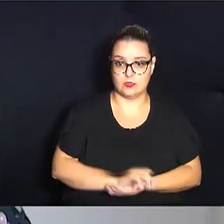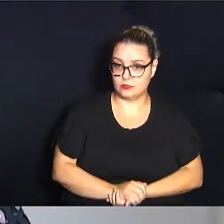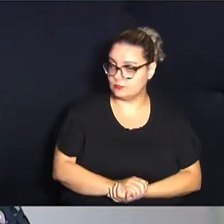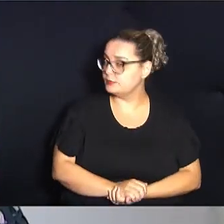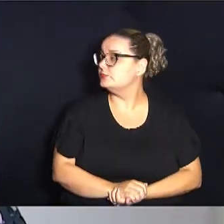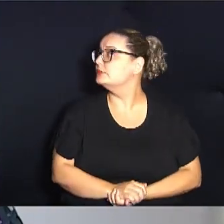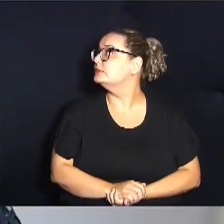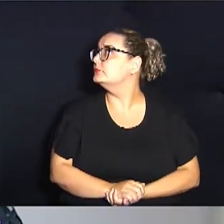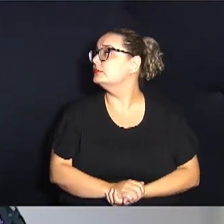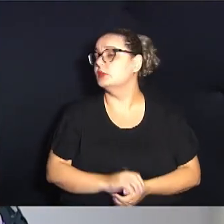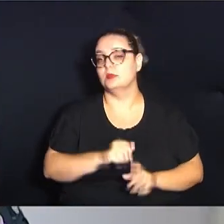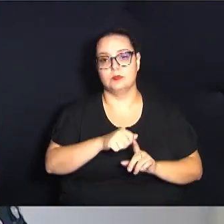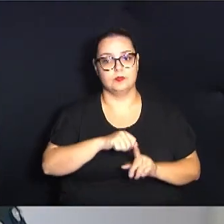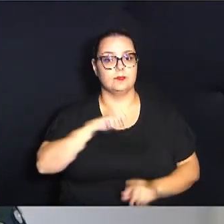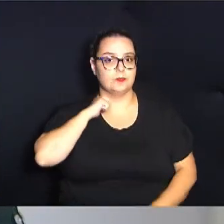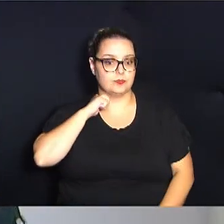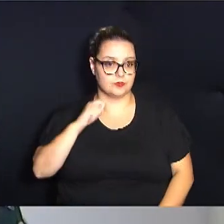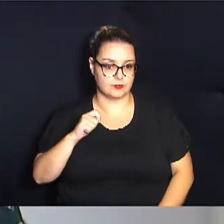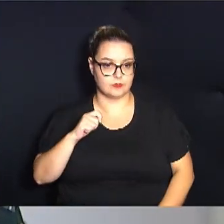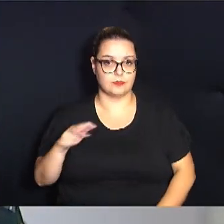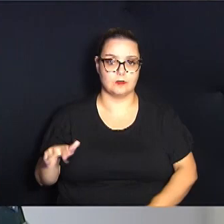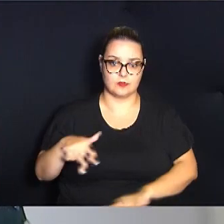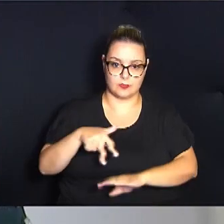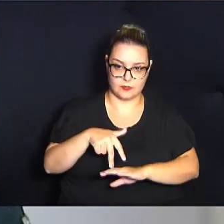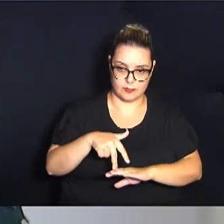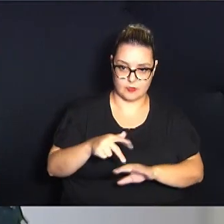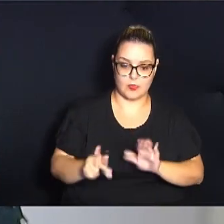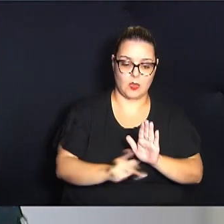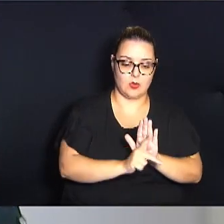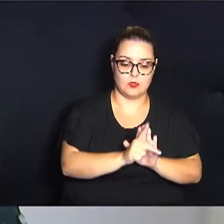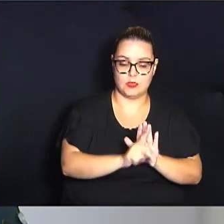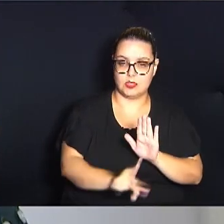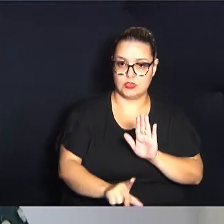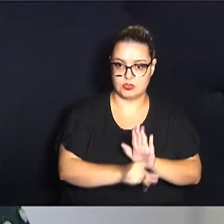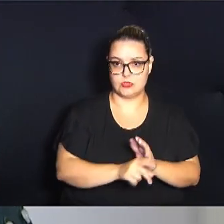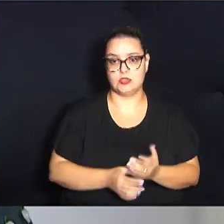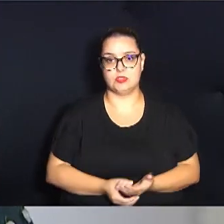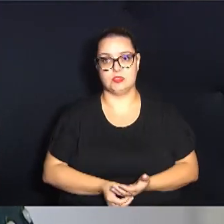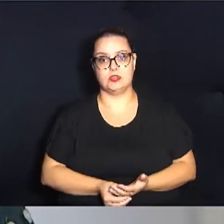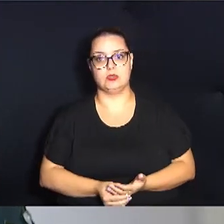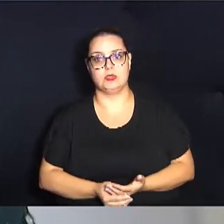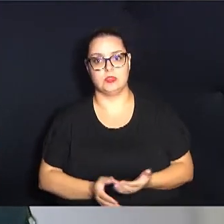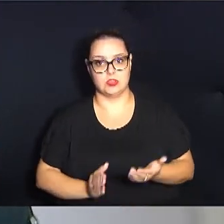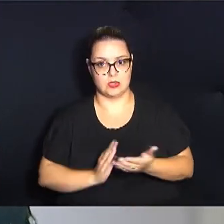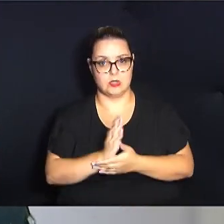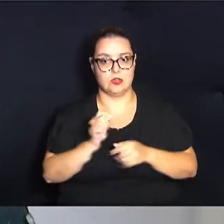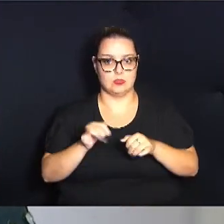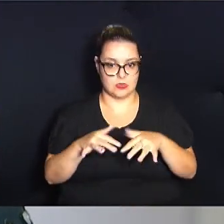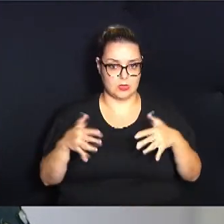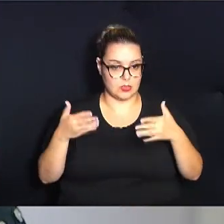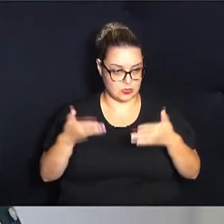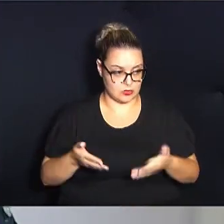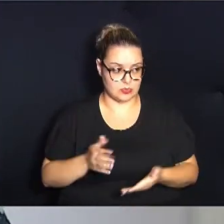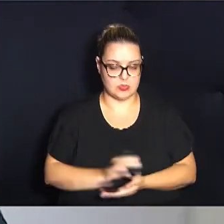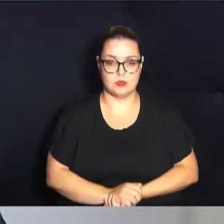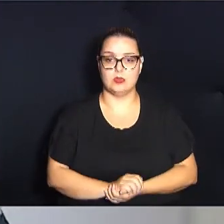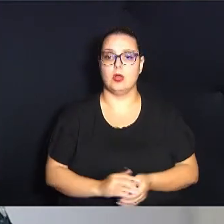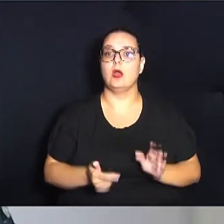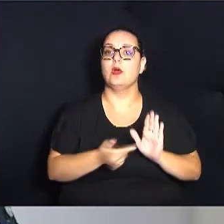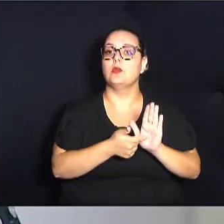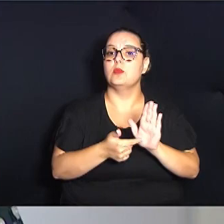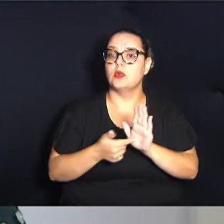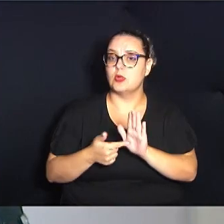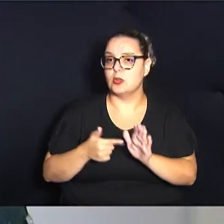o Comad se posicionou frente ao projeto de lei que está em aprovação hoje, que veio para o Pleno, demonstrando que